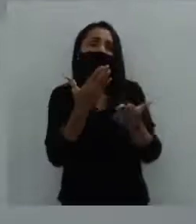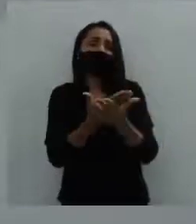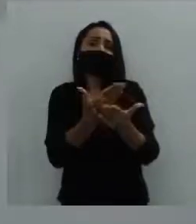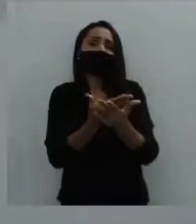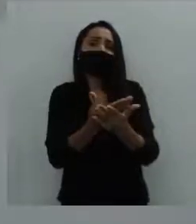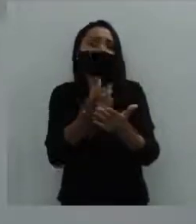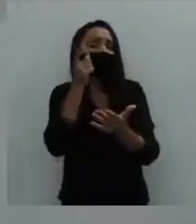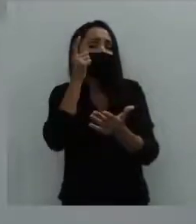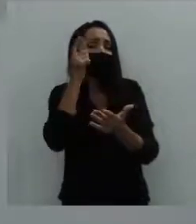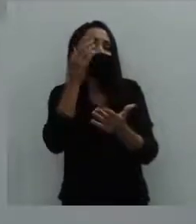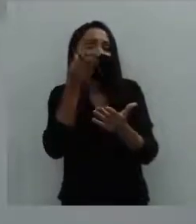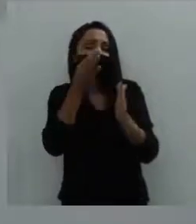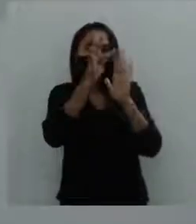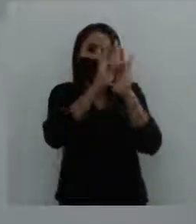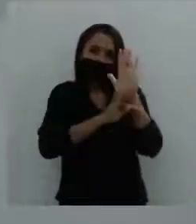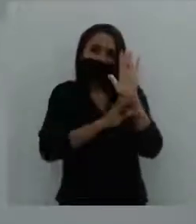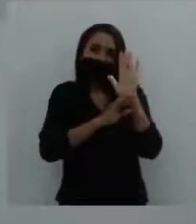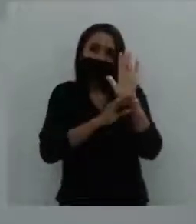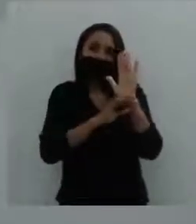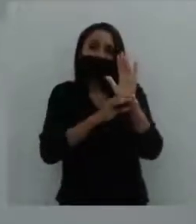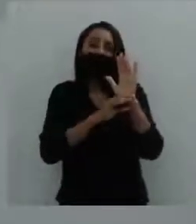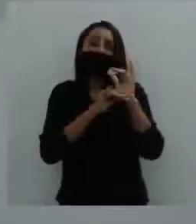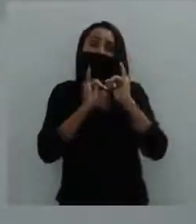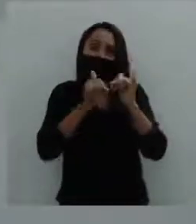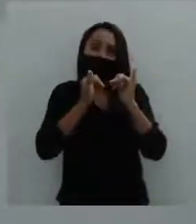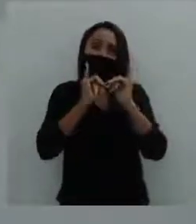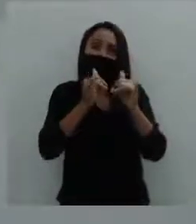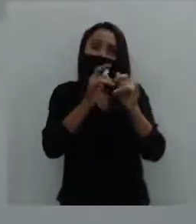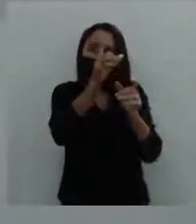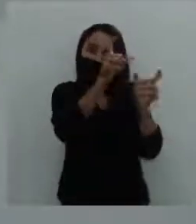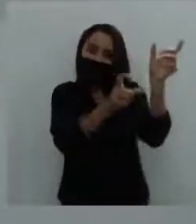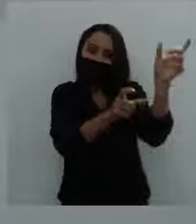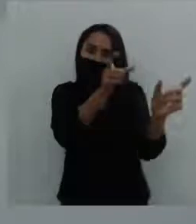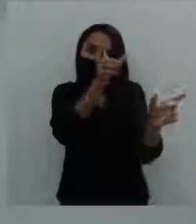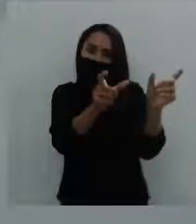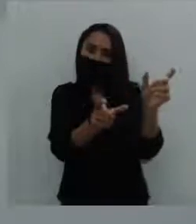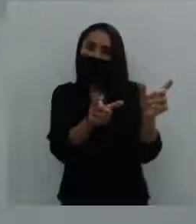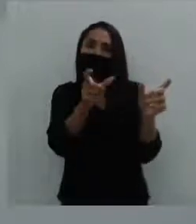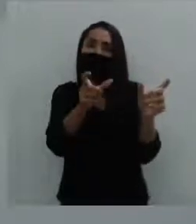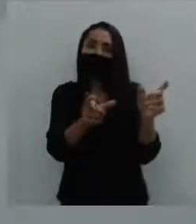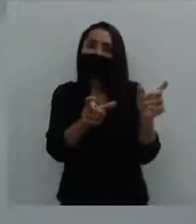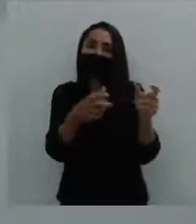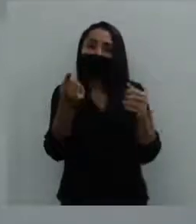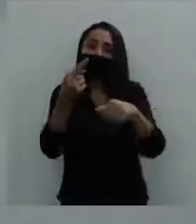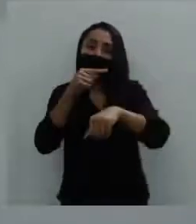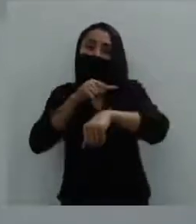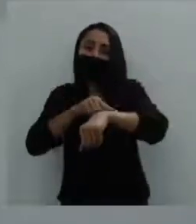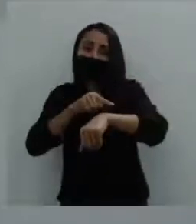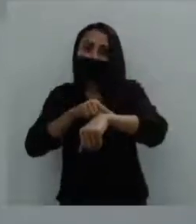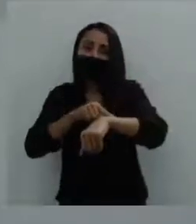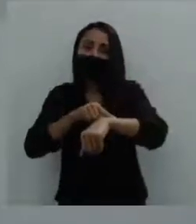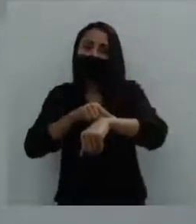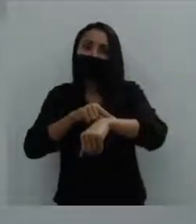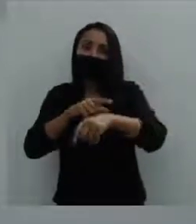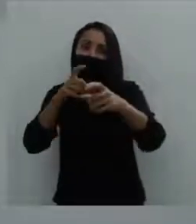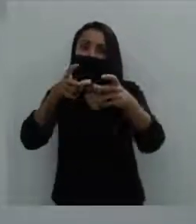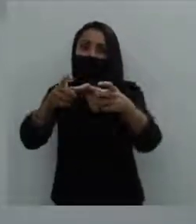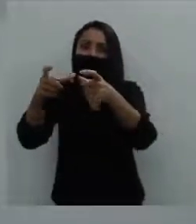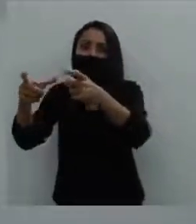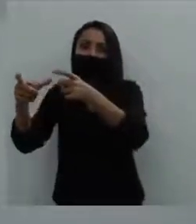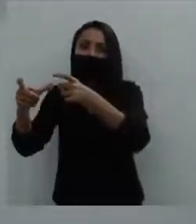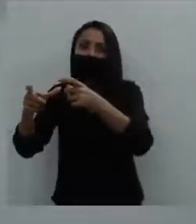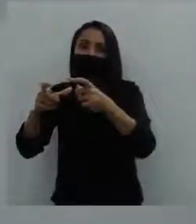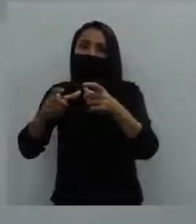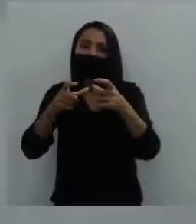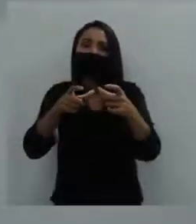Observar no texto o narrador, personagens, o tempo, o lugar,